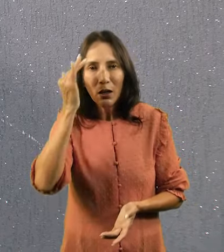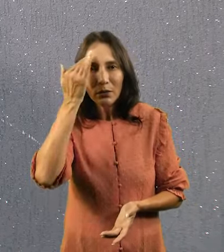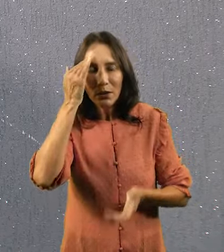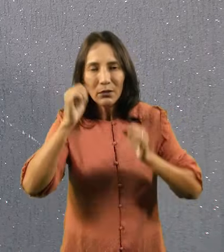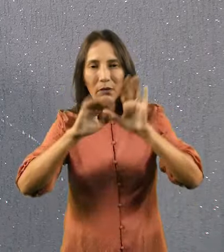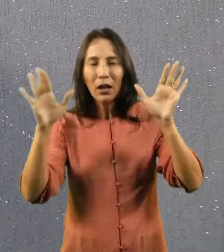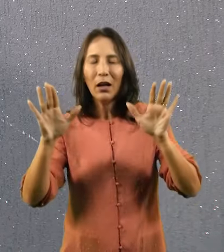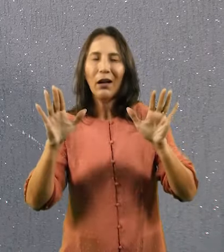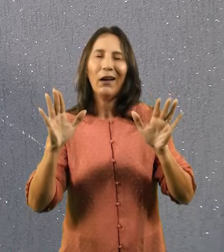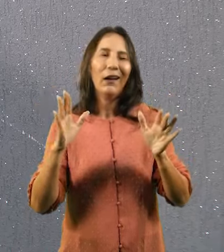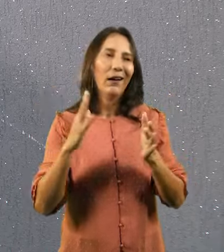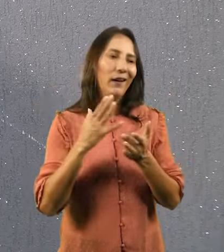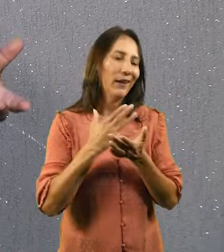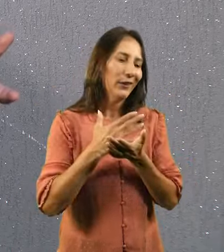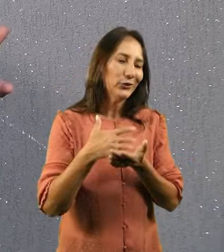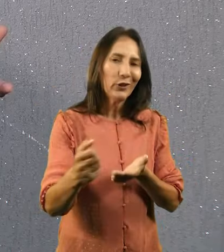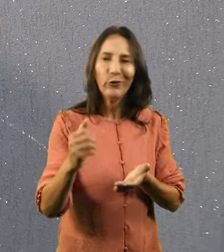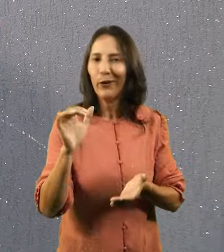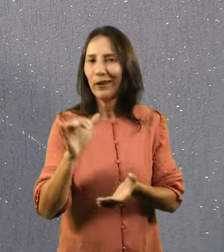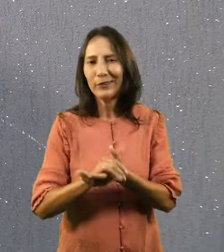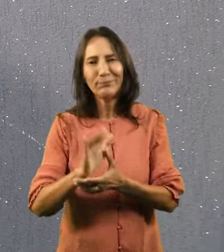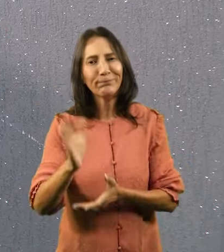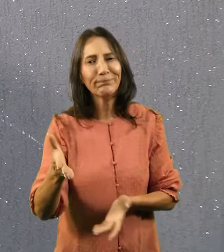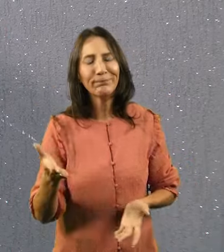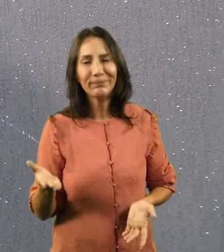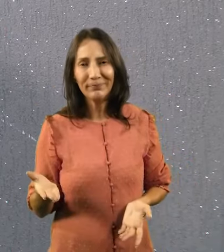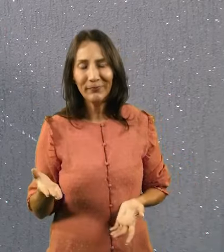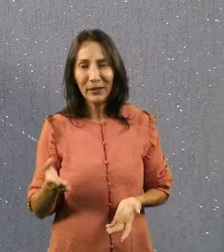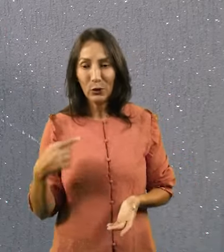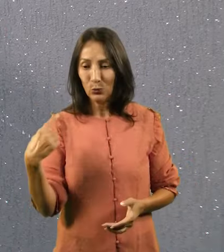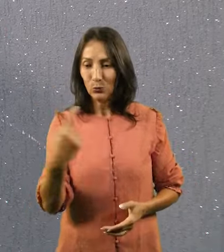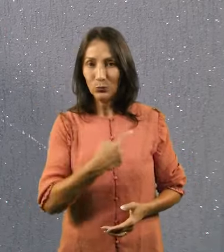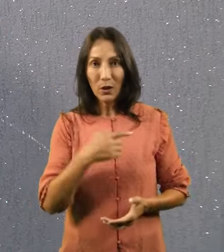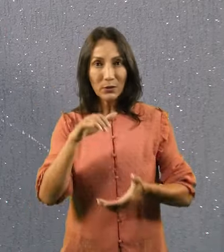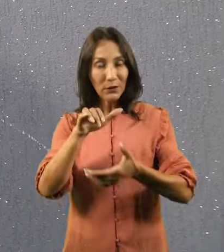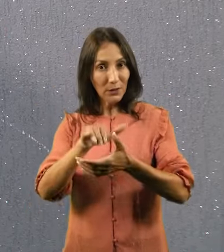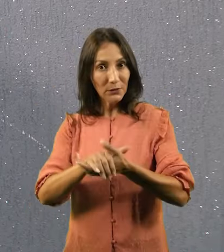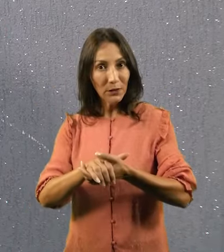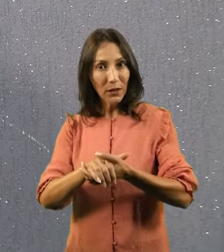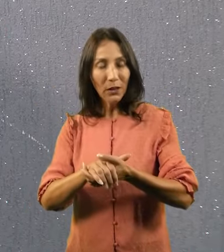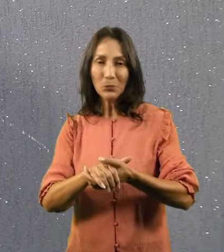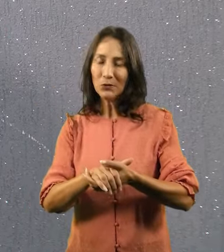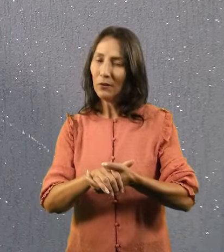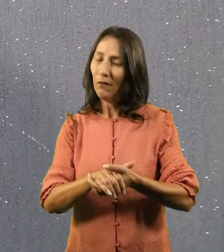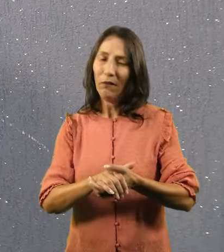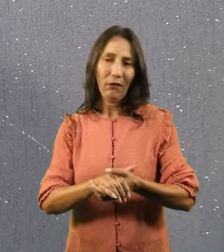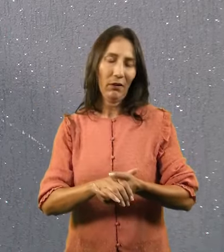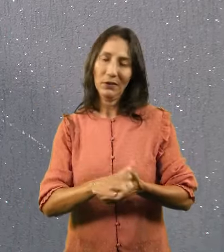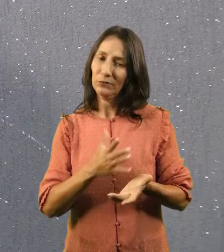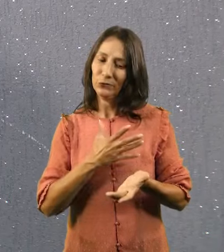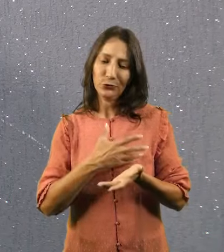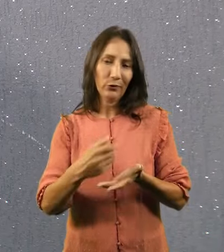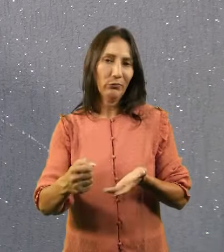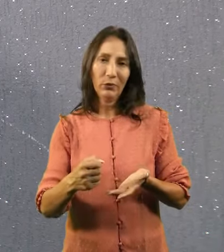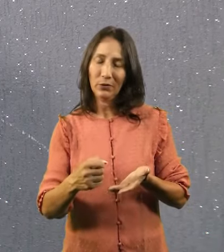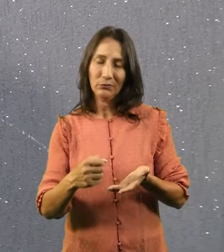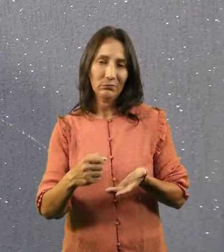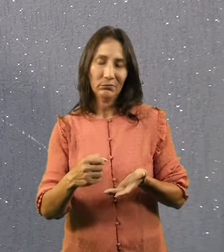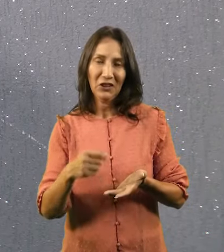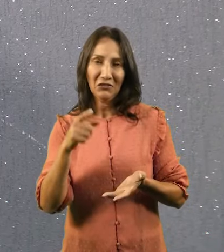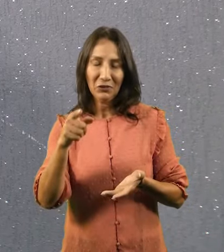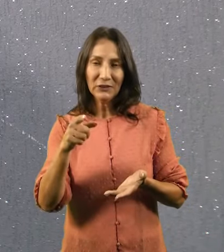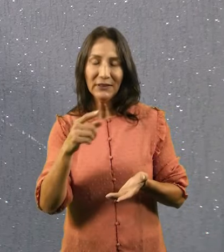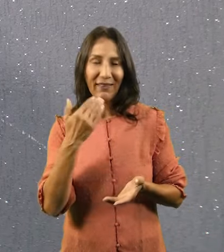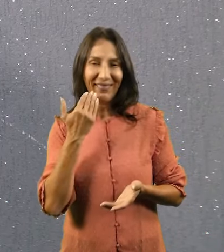quando já estava no casamento. Aí não adianta mais, porque quando nós nos casamos, aí nós temos que fechar os olhos para os erros,